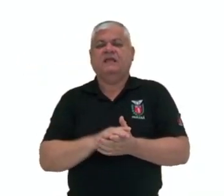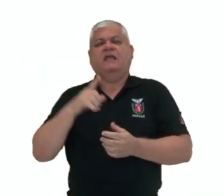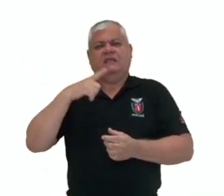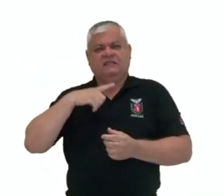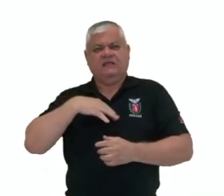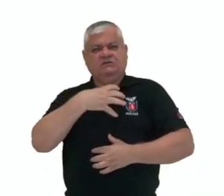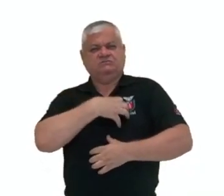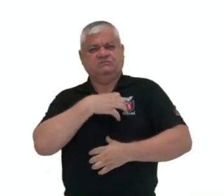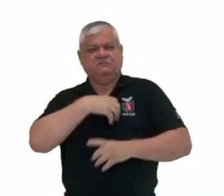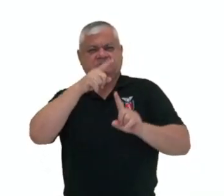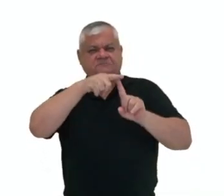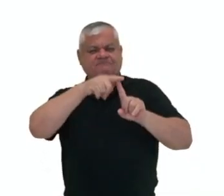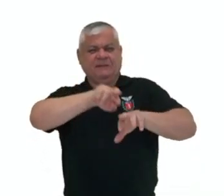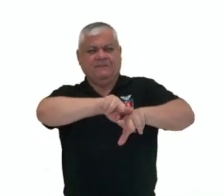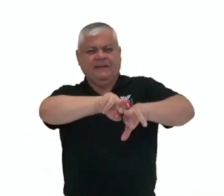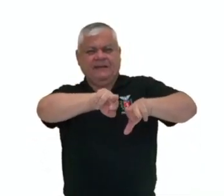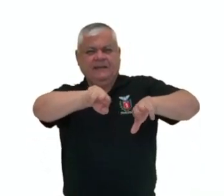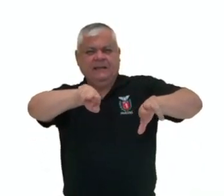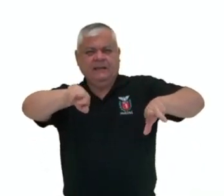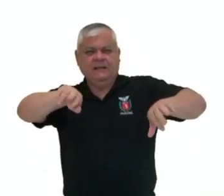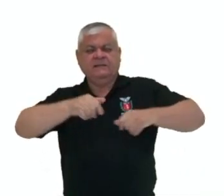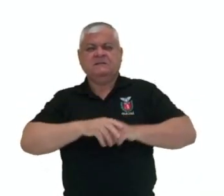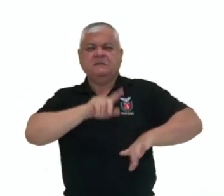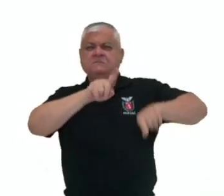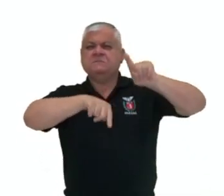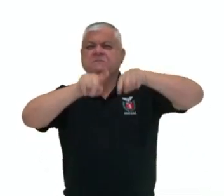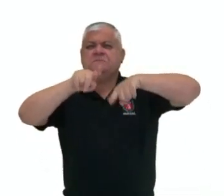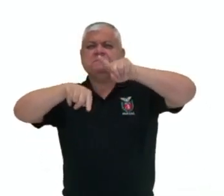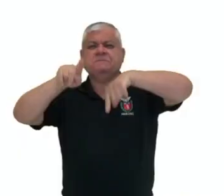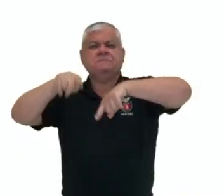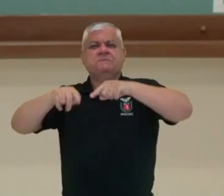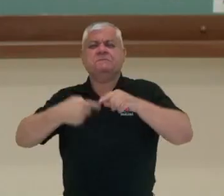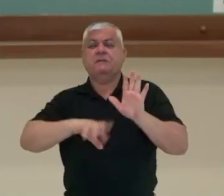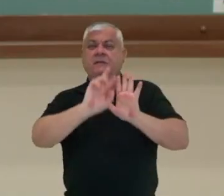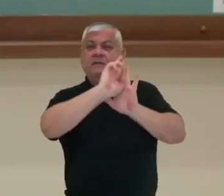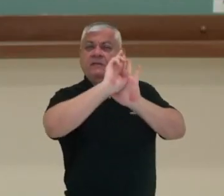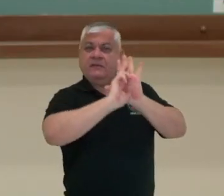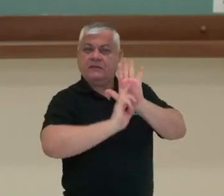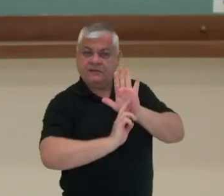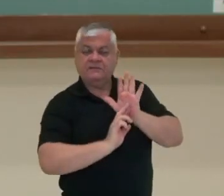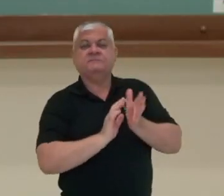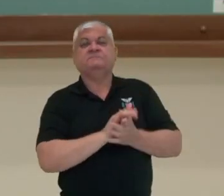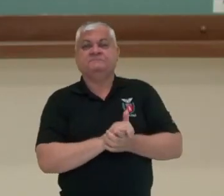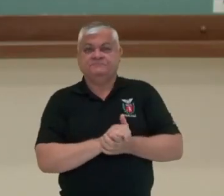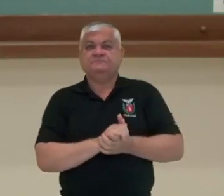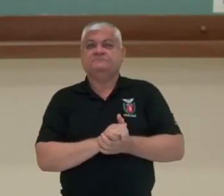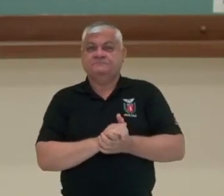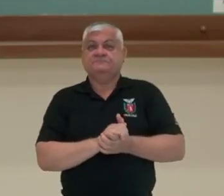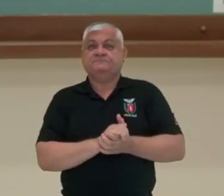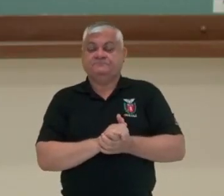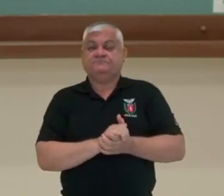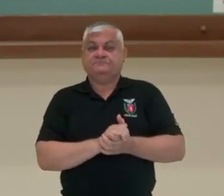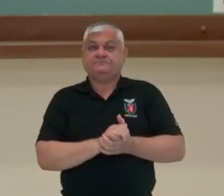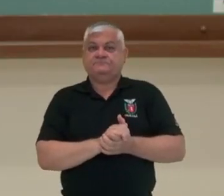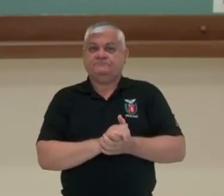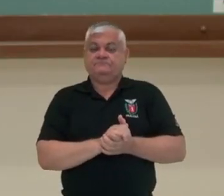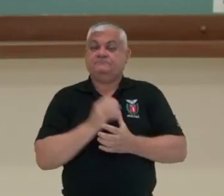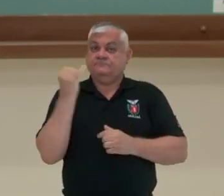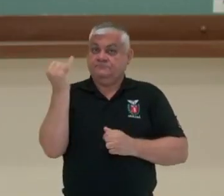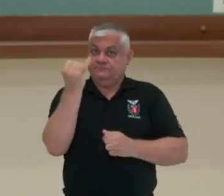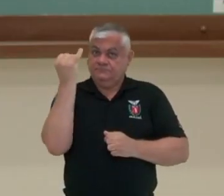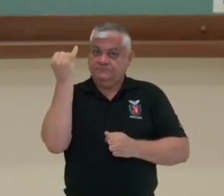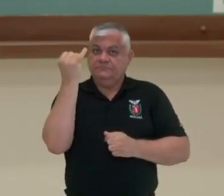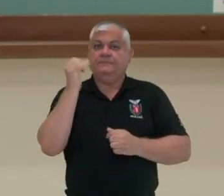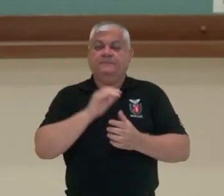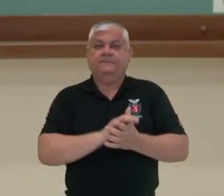de lutas e elas podem variar conforme as regras. Olha só, uma coisa muito